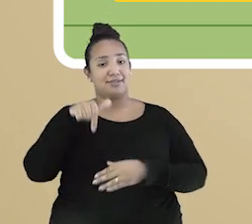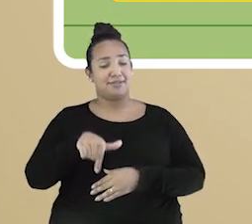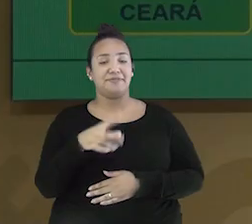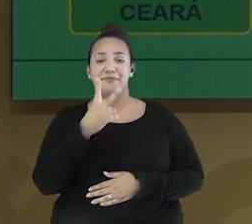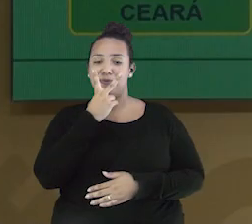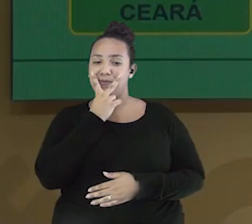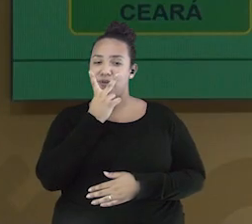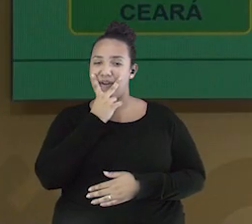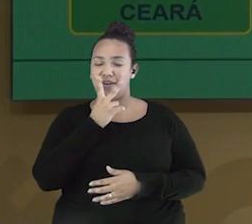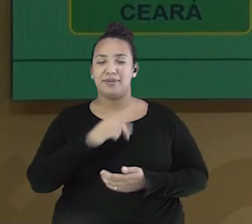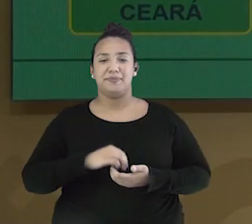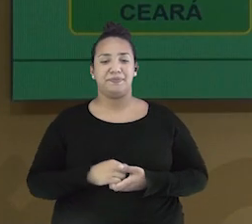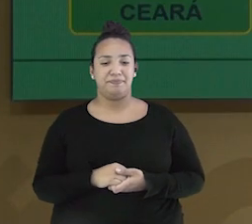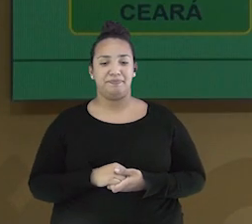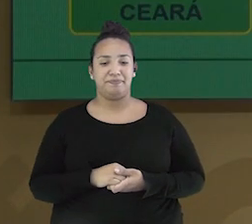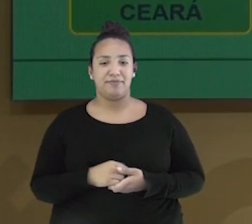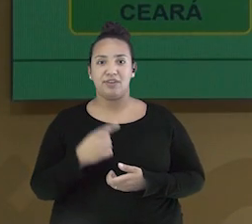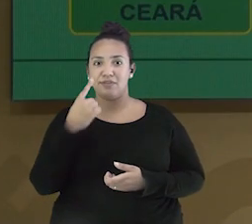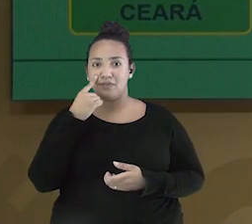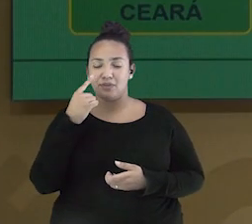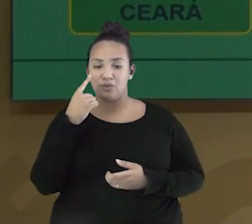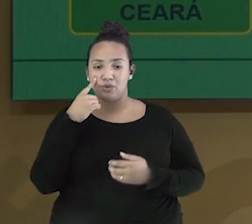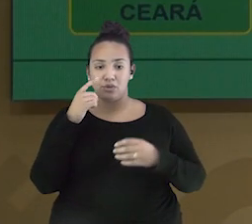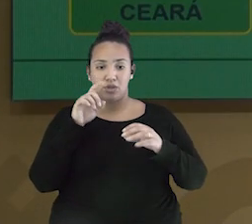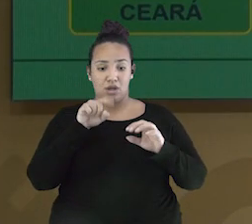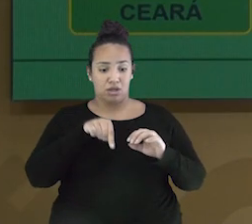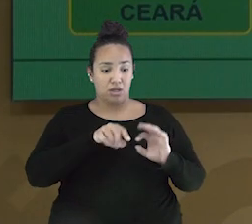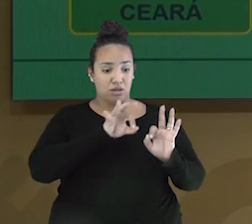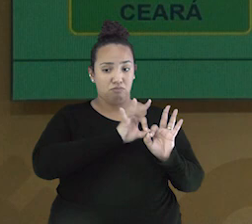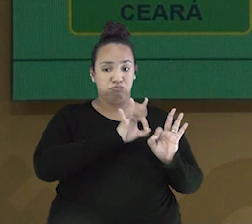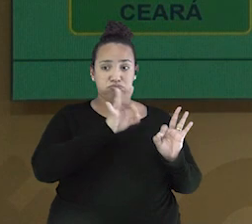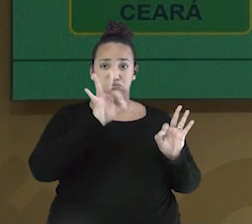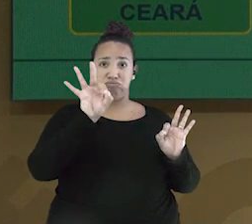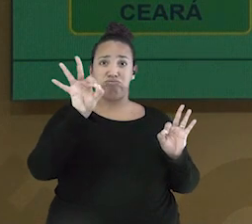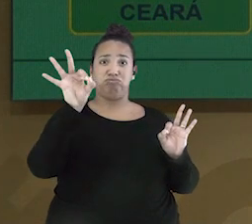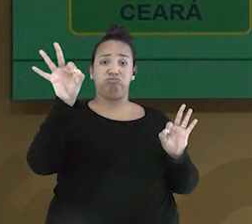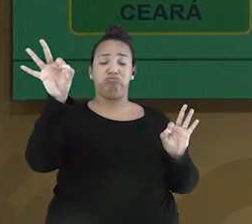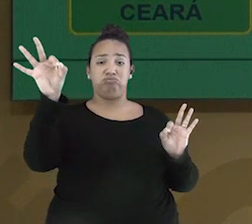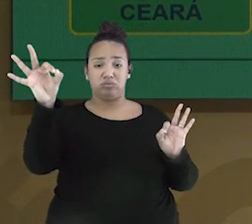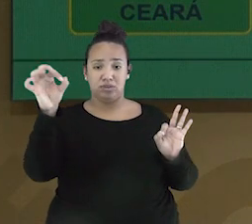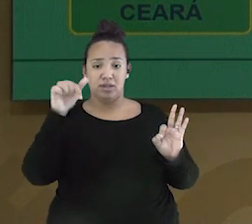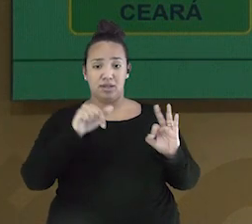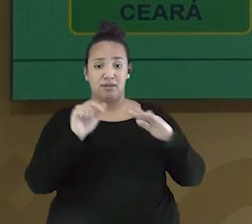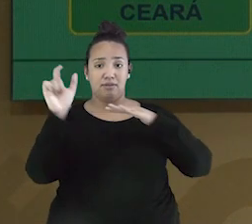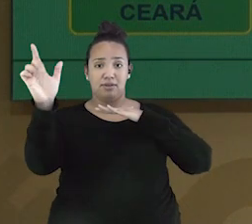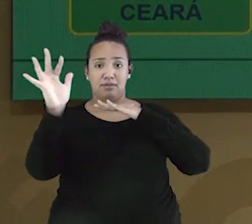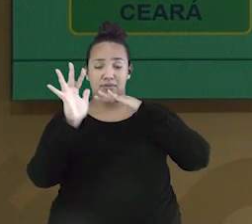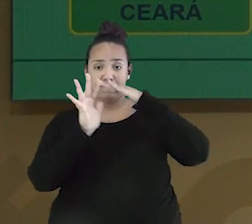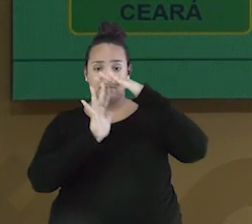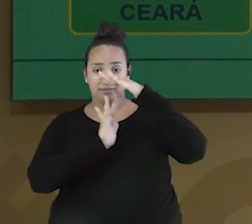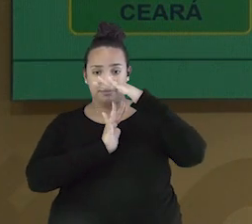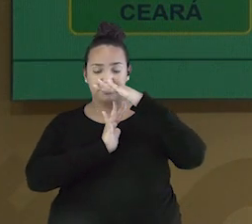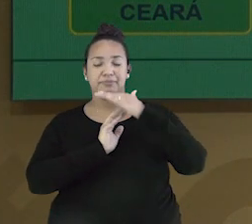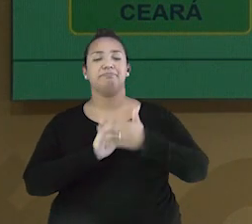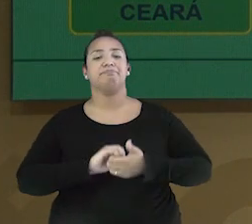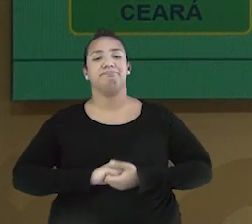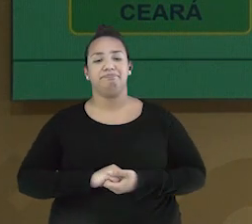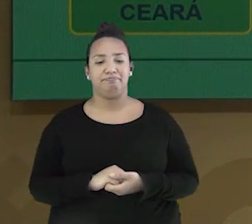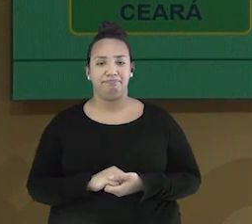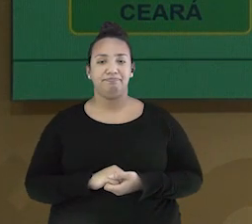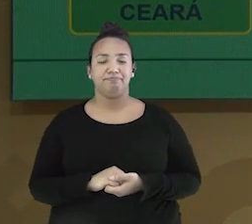Vitória. O Fabrício já migrou para lugares com distâncias maiores. Ele é um migrante